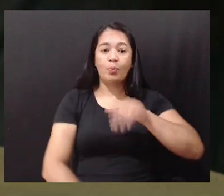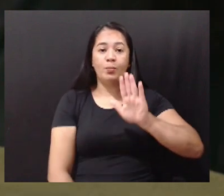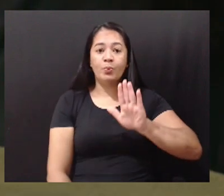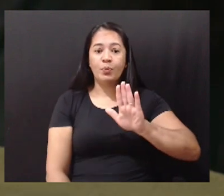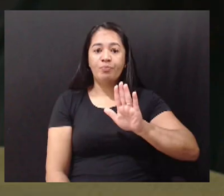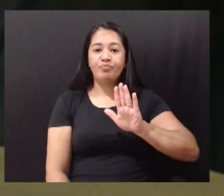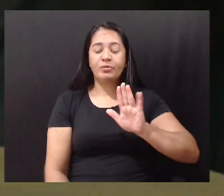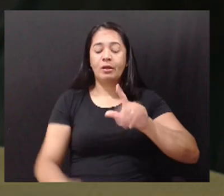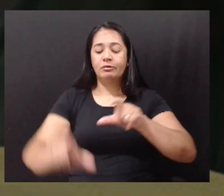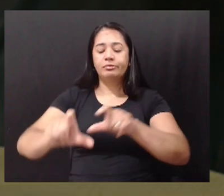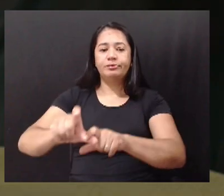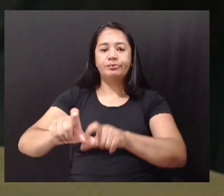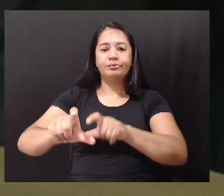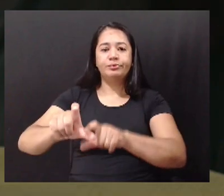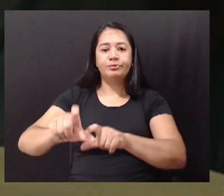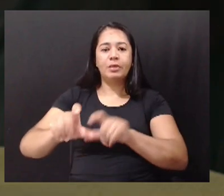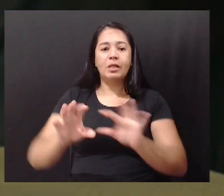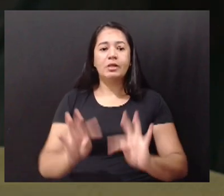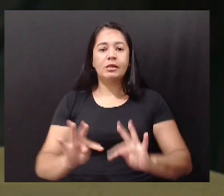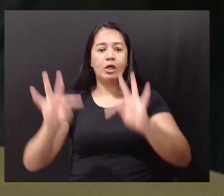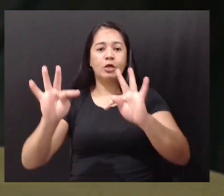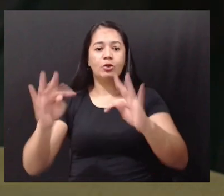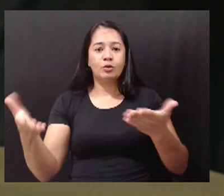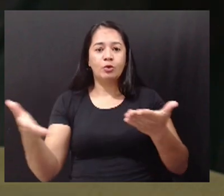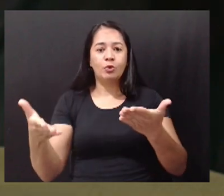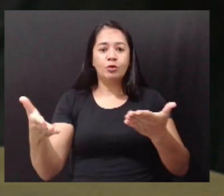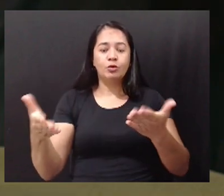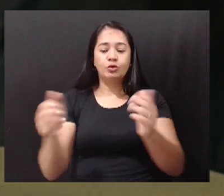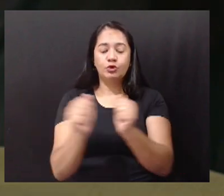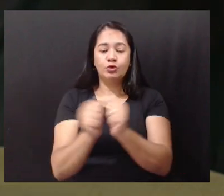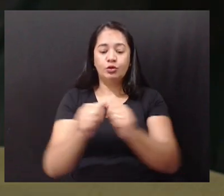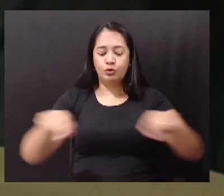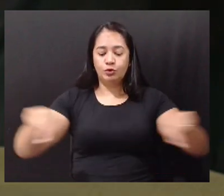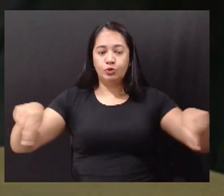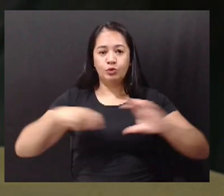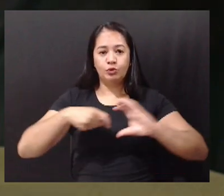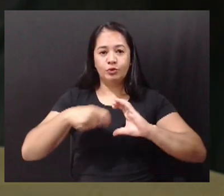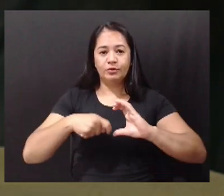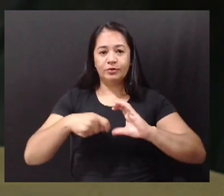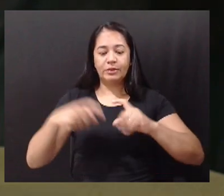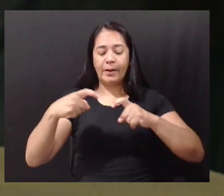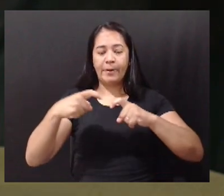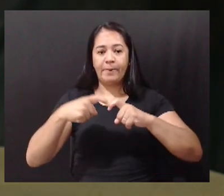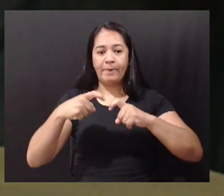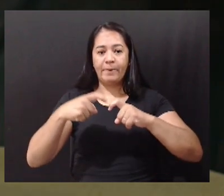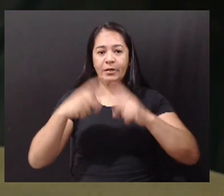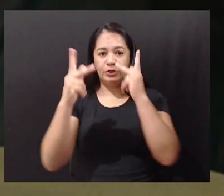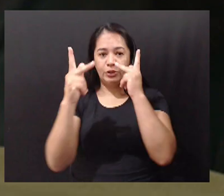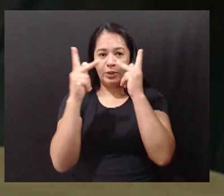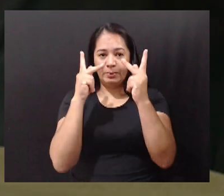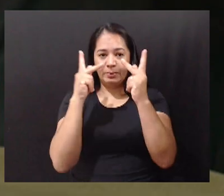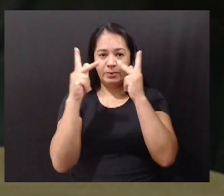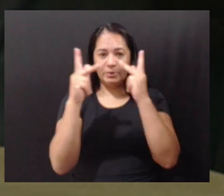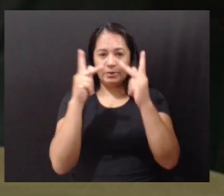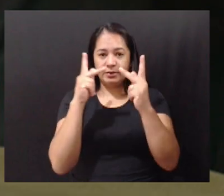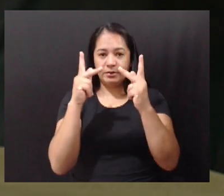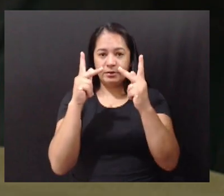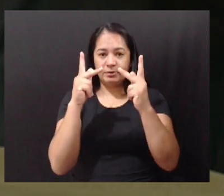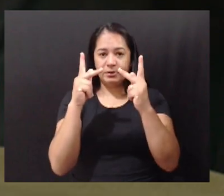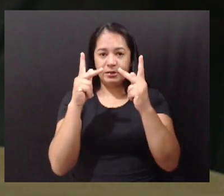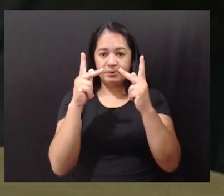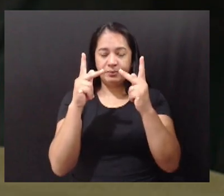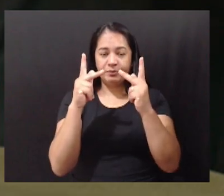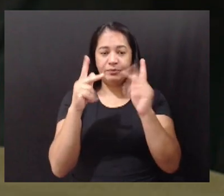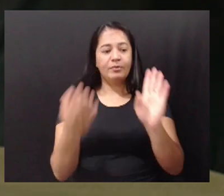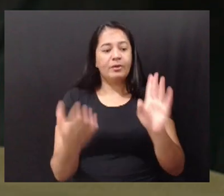dependência tecnológica, a gente recebe aqui no estúdio a médica psiquiátrica psiquiatra, aliás, Beatriz